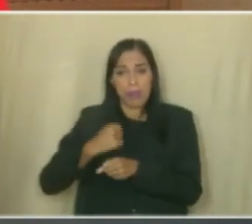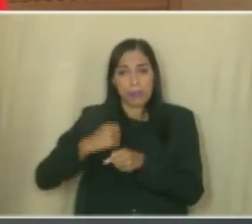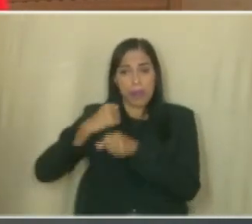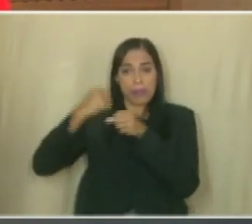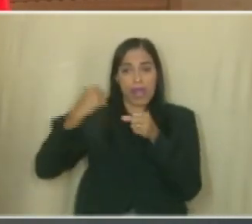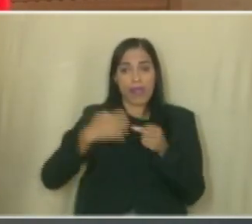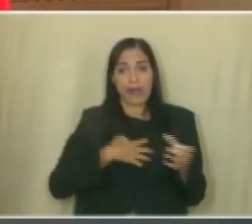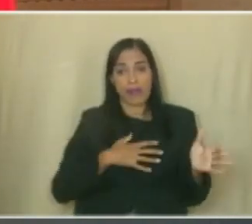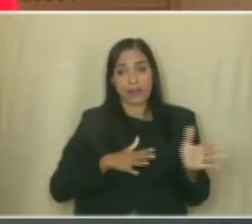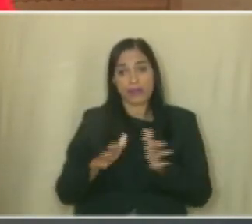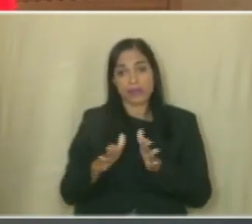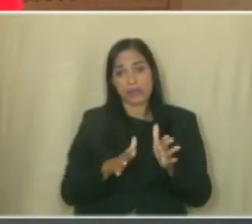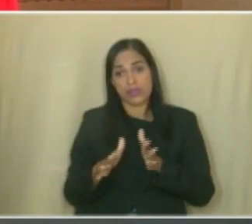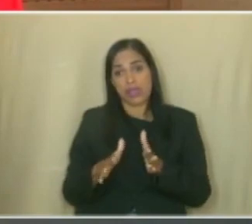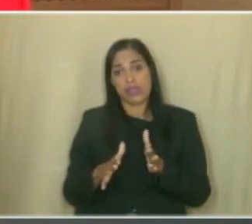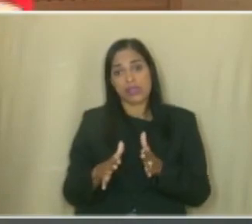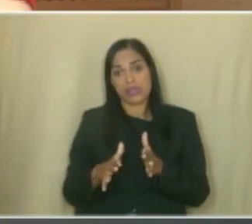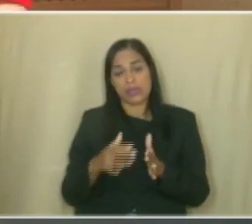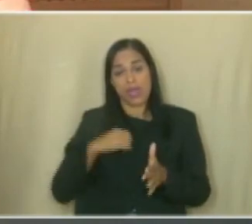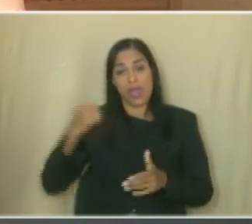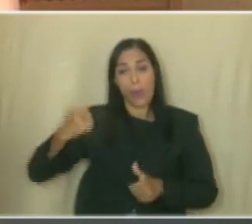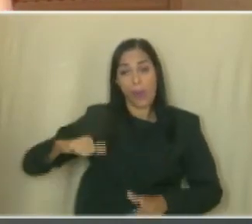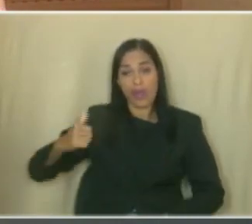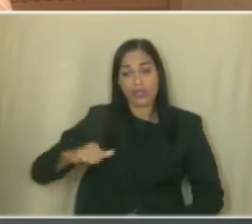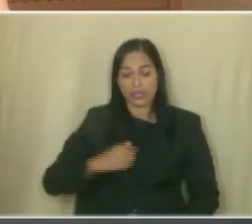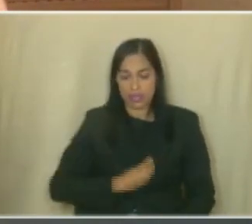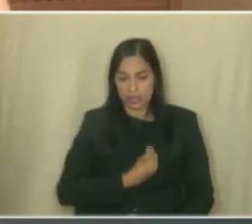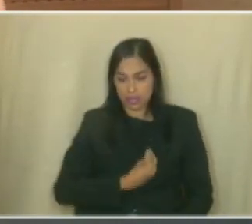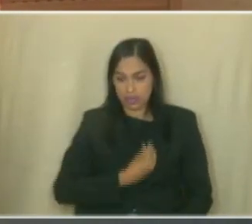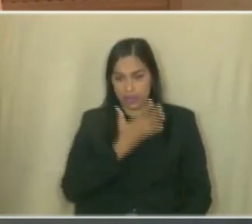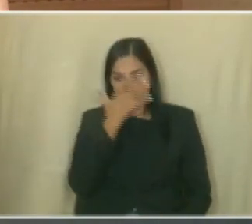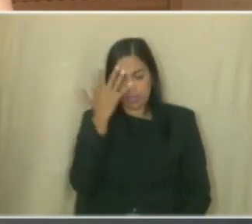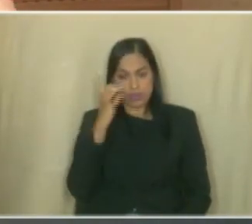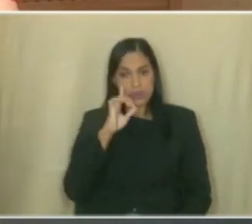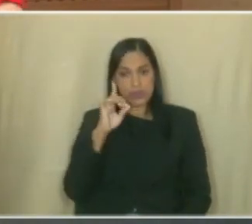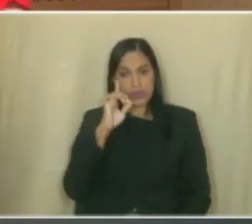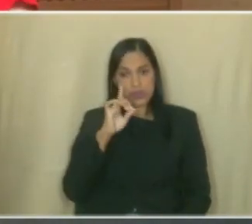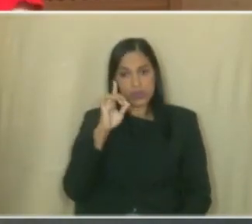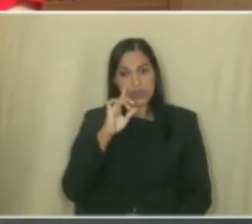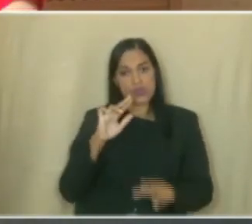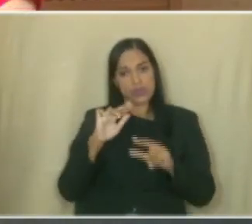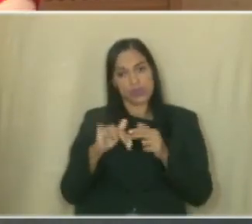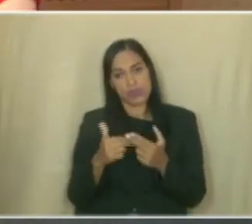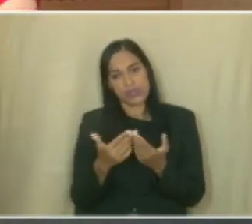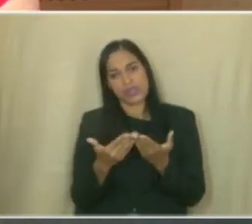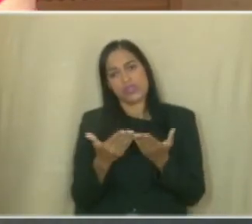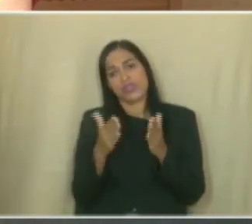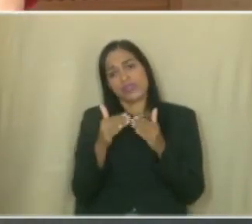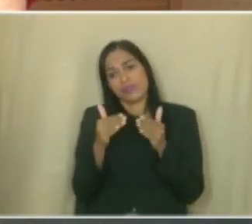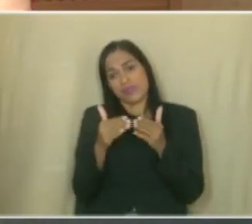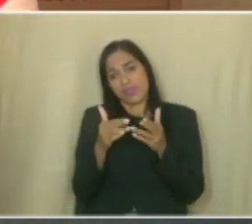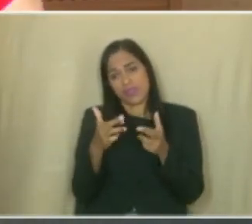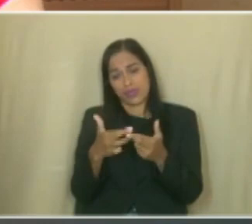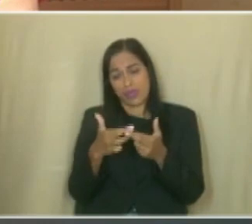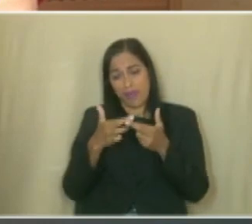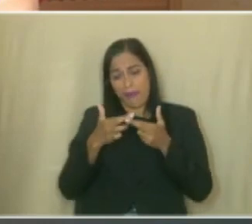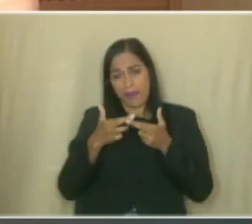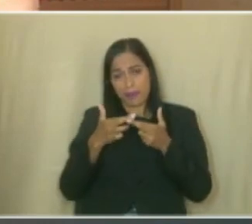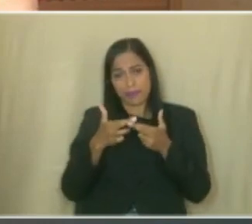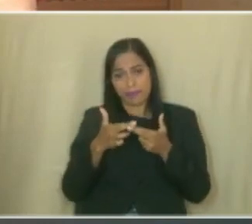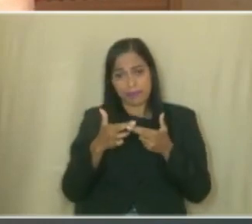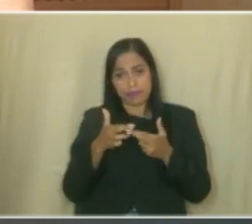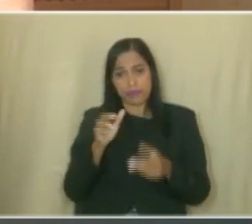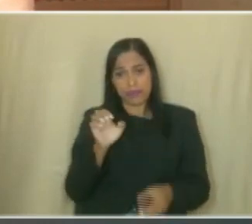porém essa obra impacta a qualidade de vida das pessoas todos os dias e por isso eu faço esse pedido à